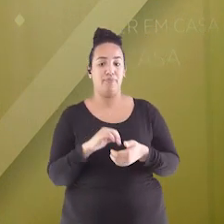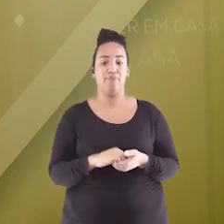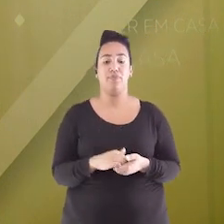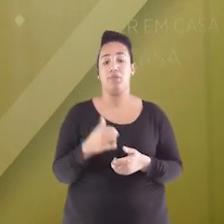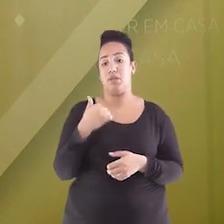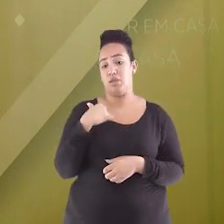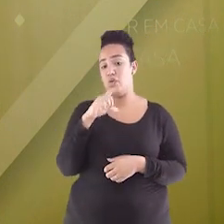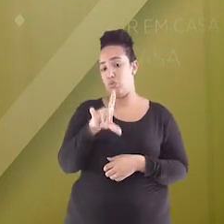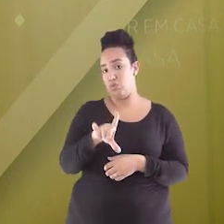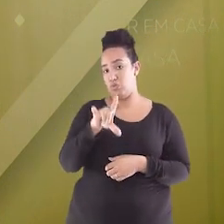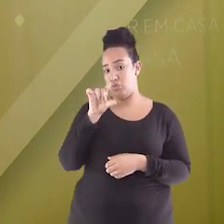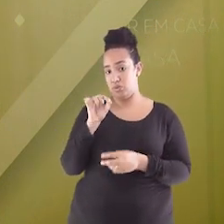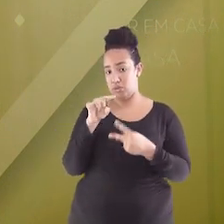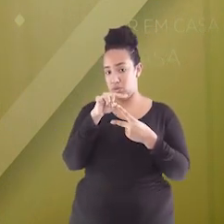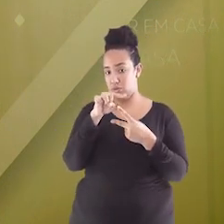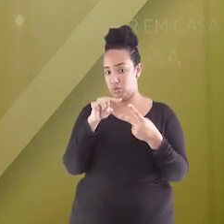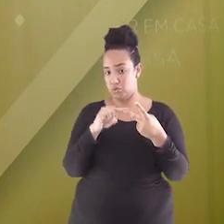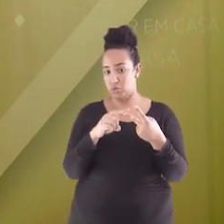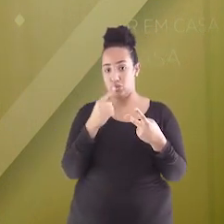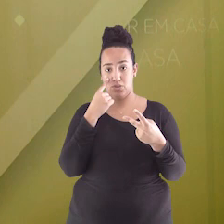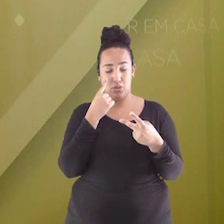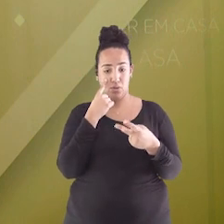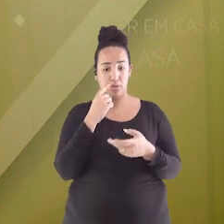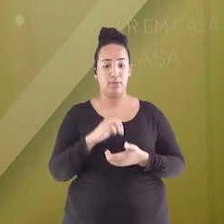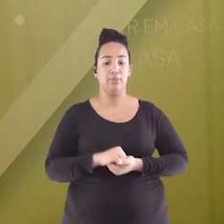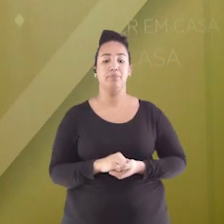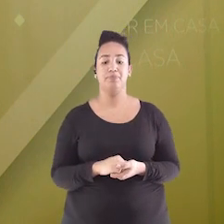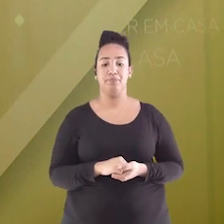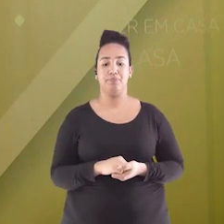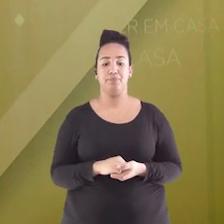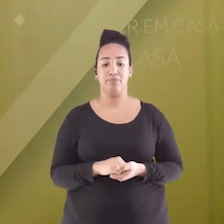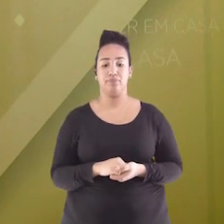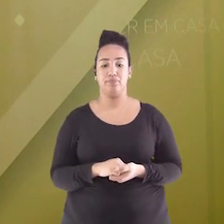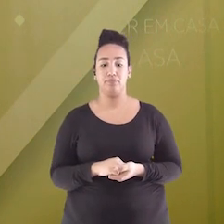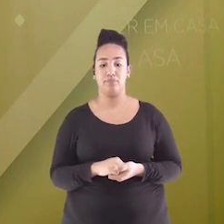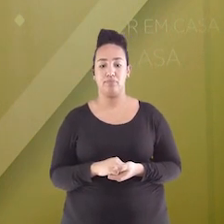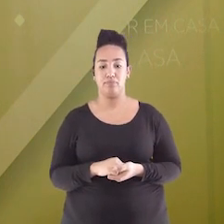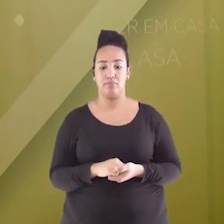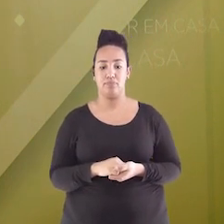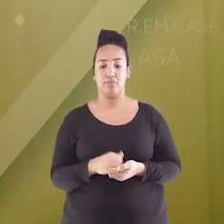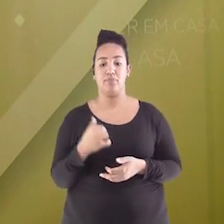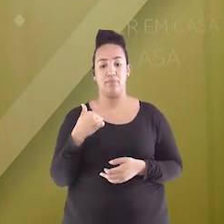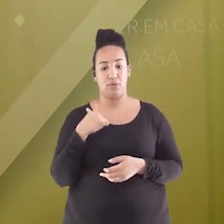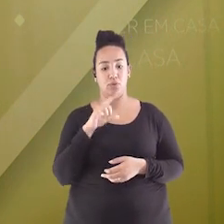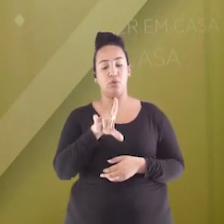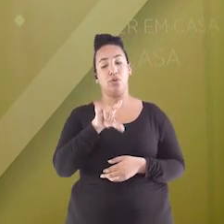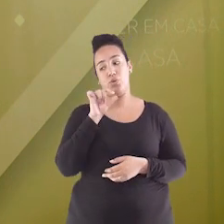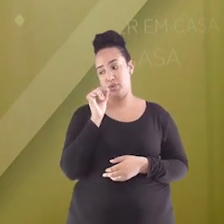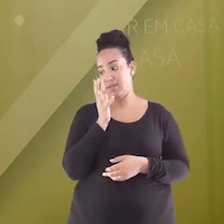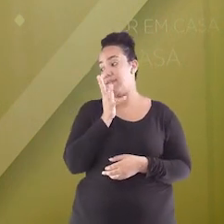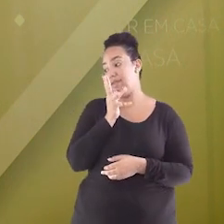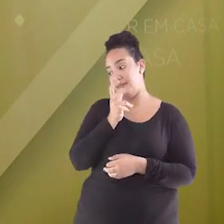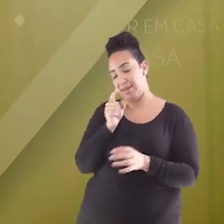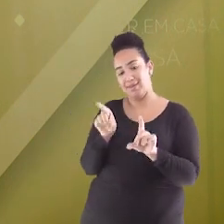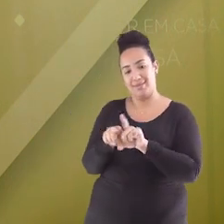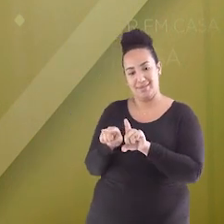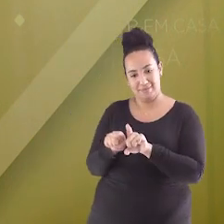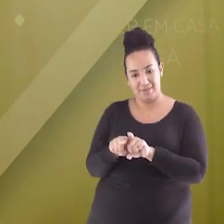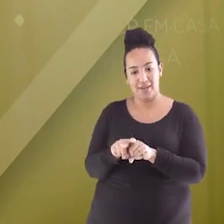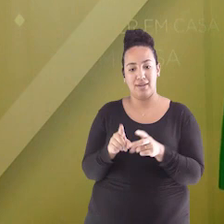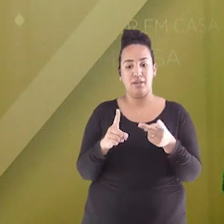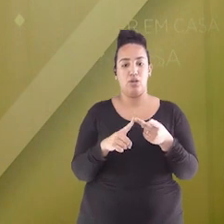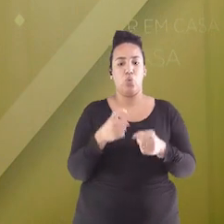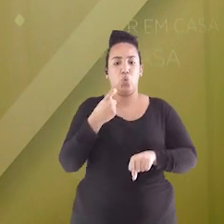eu escolhi duas características. Vamos ver? Vamos. Olha lá. Eu coloquei lenta, igual você,